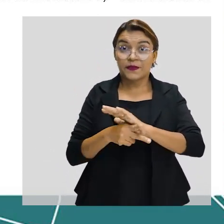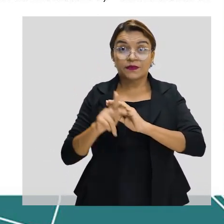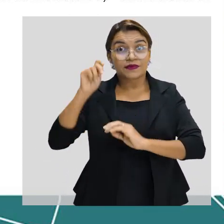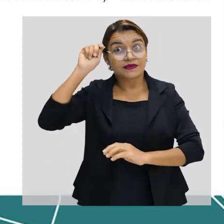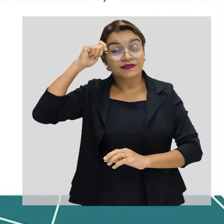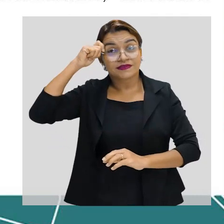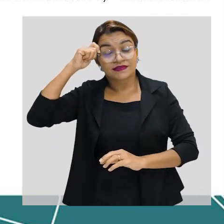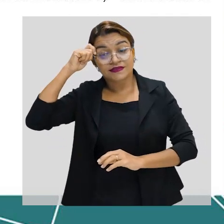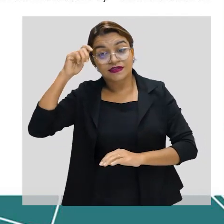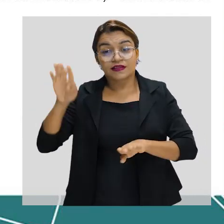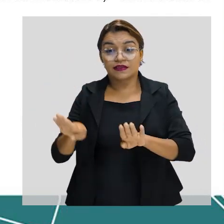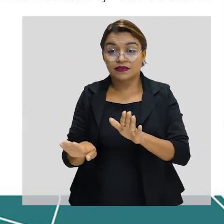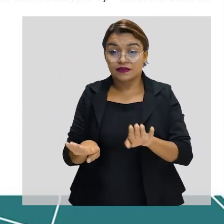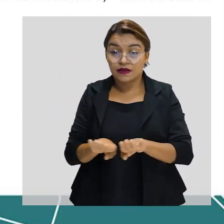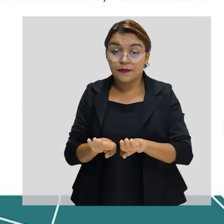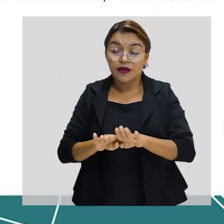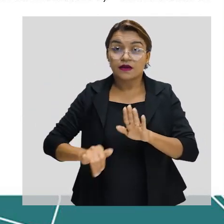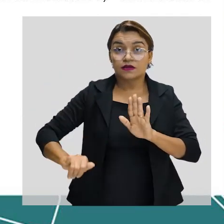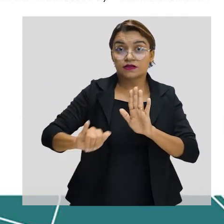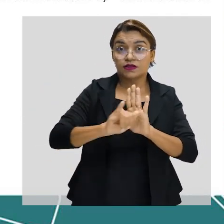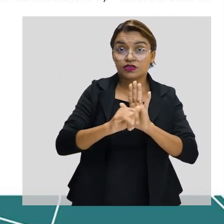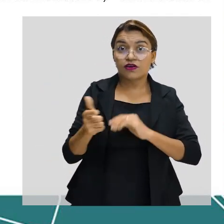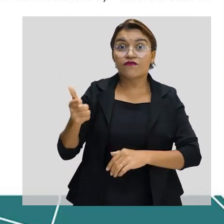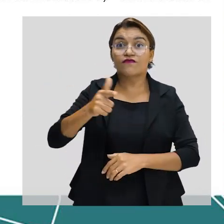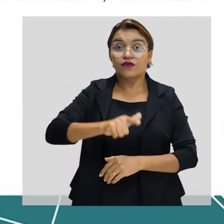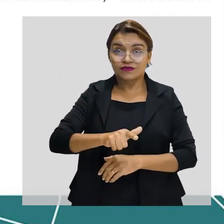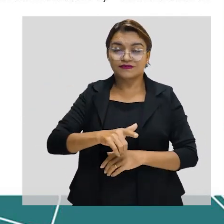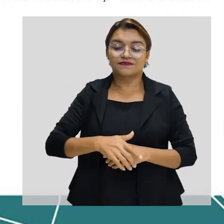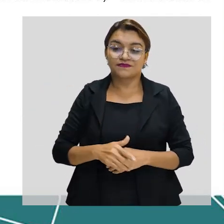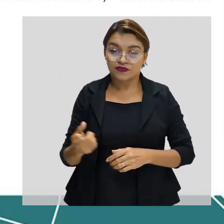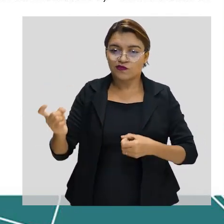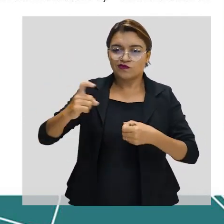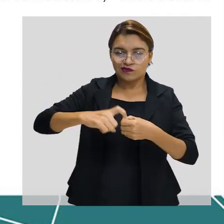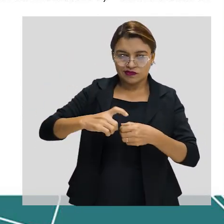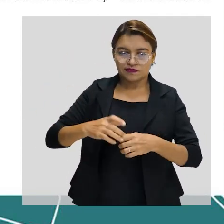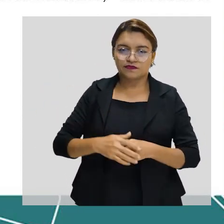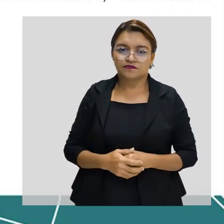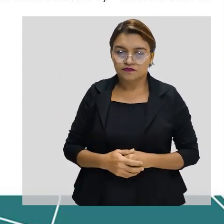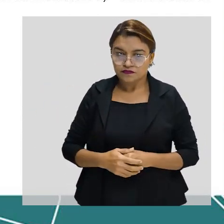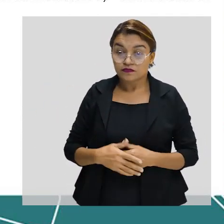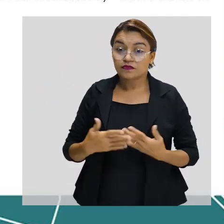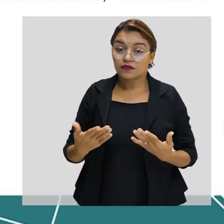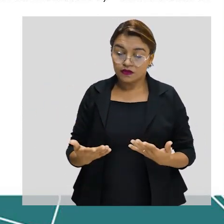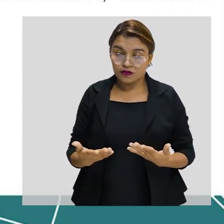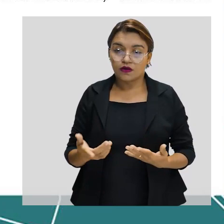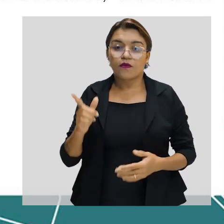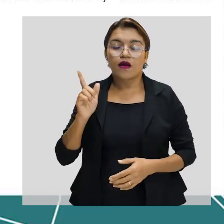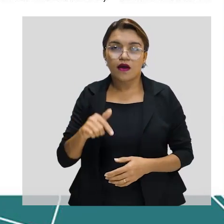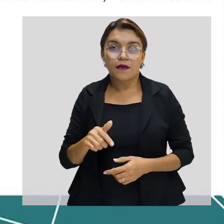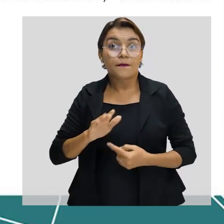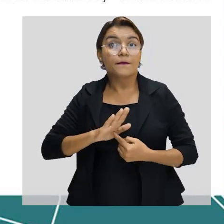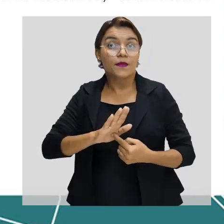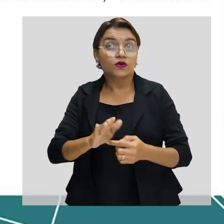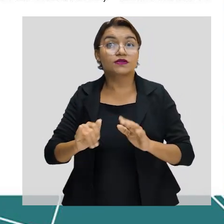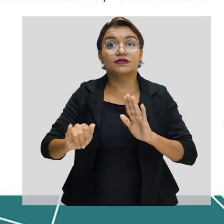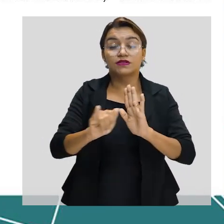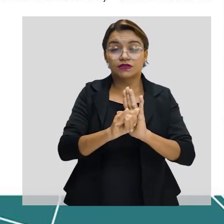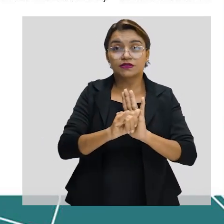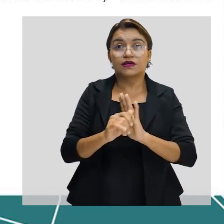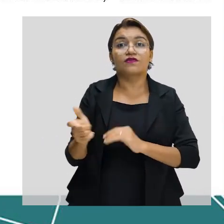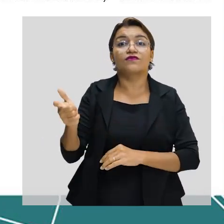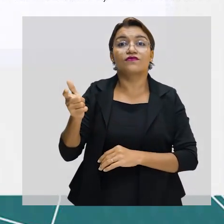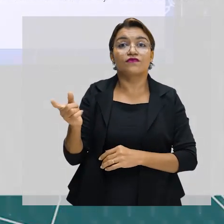da identidade ser recuperada. Então, Mãos Esculturais é uma poesia de resgate da sua identidade. De